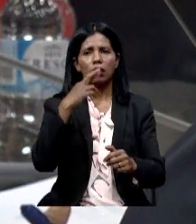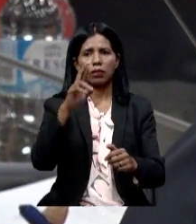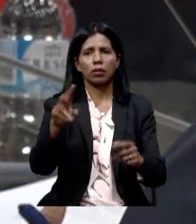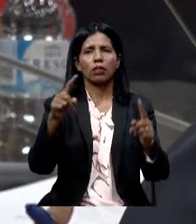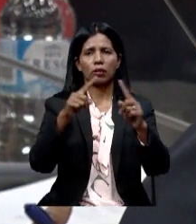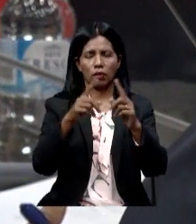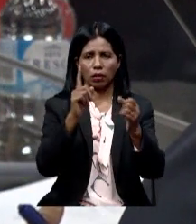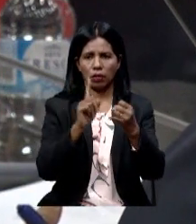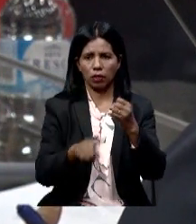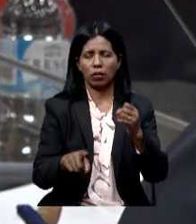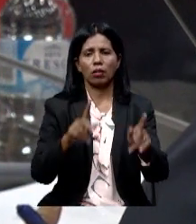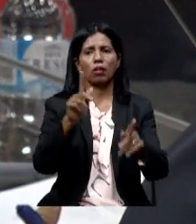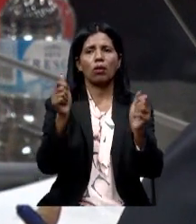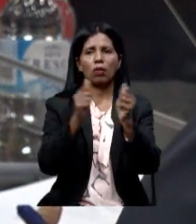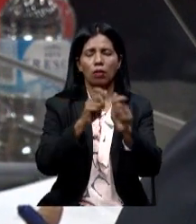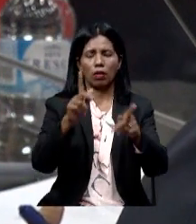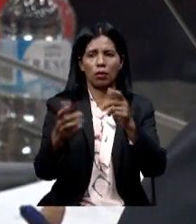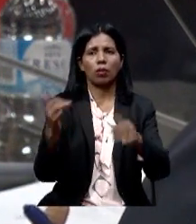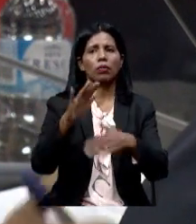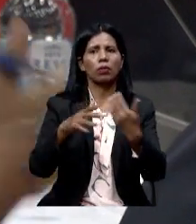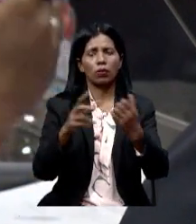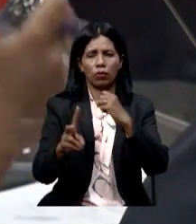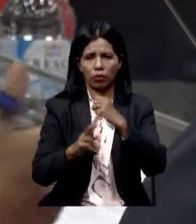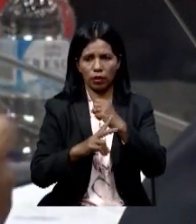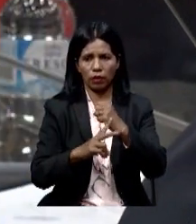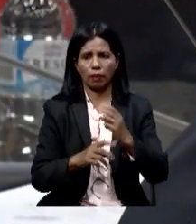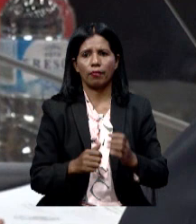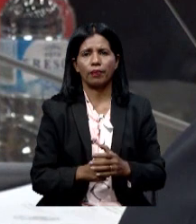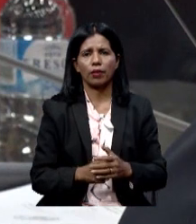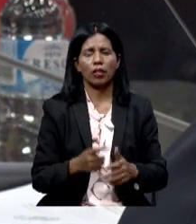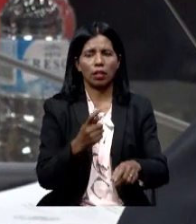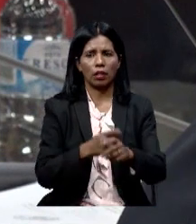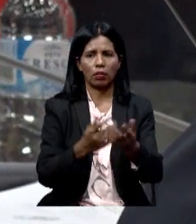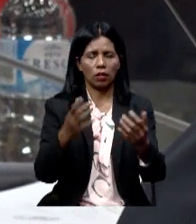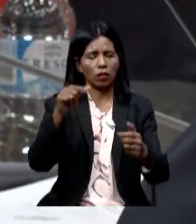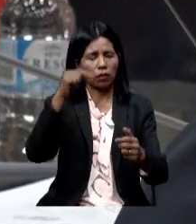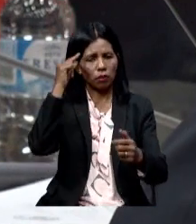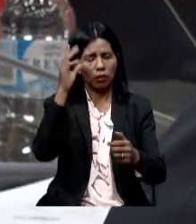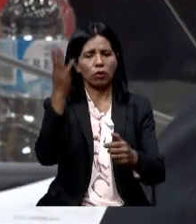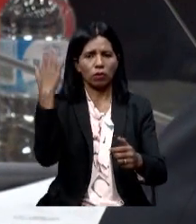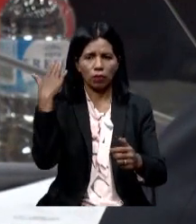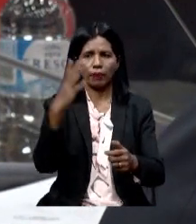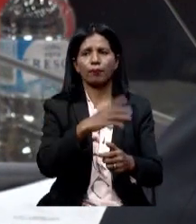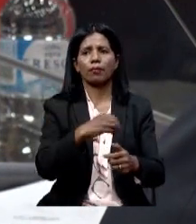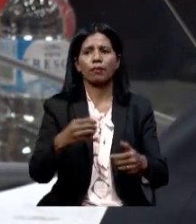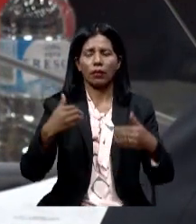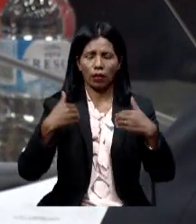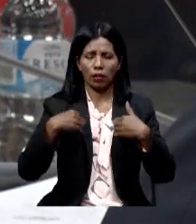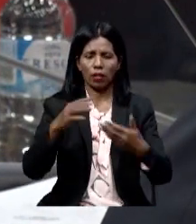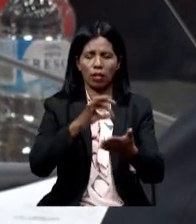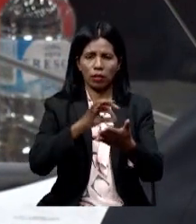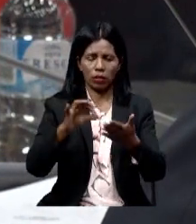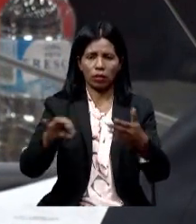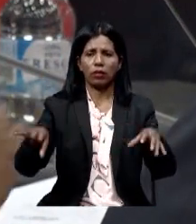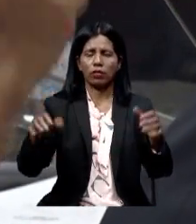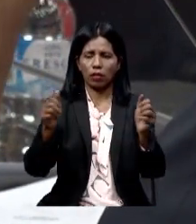ikus nia honi comunidade sai vítima. E a situação da minha governação anterior, e a assinatura de